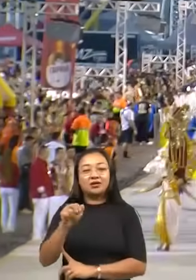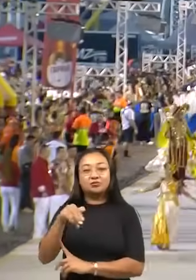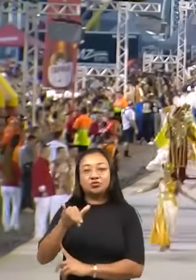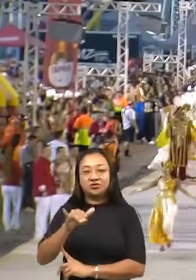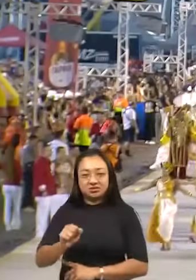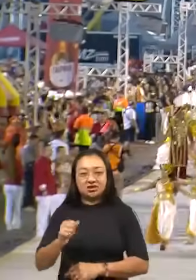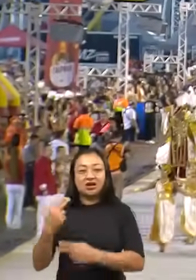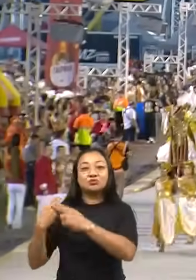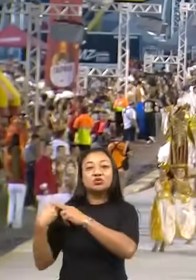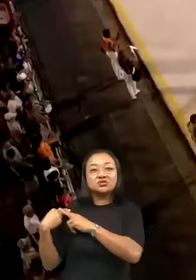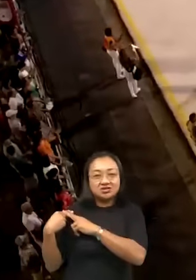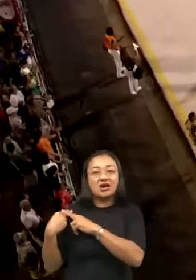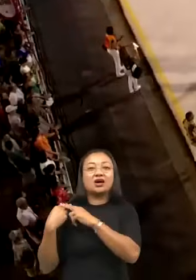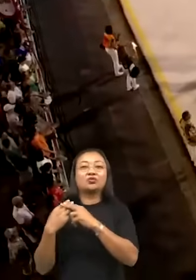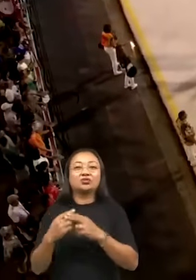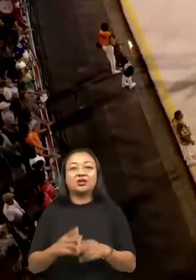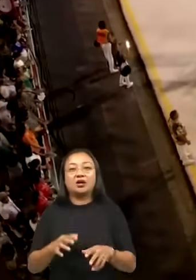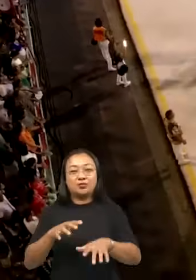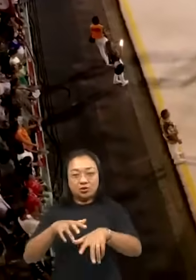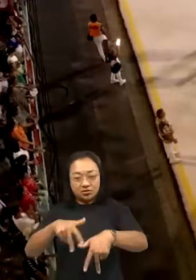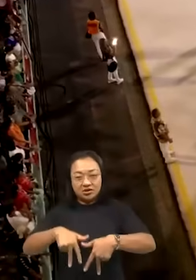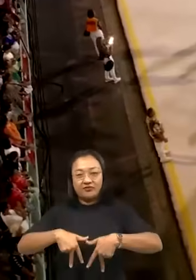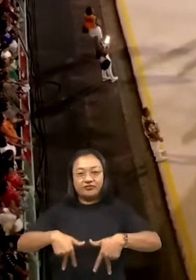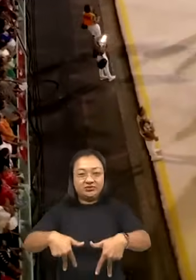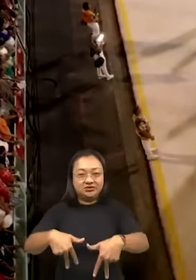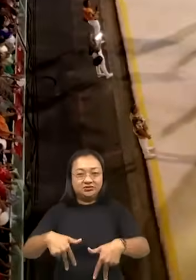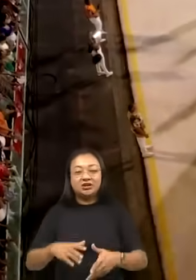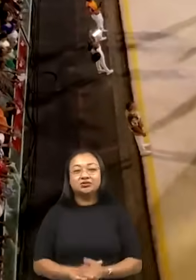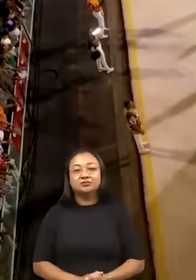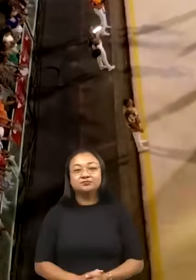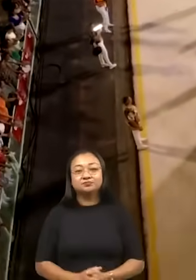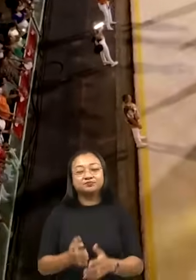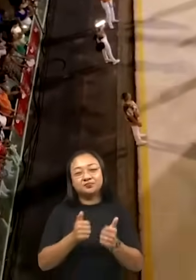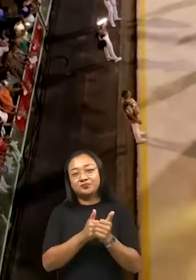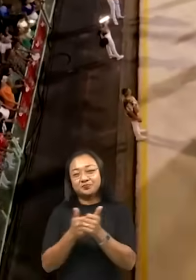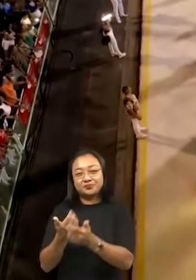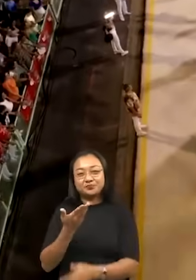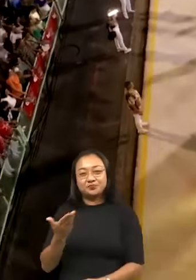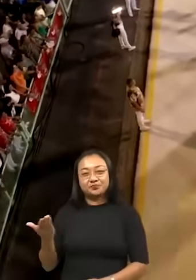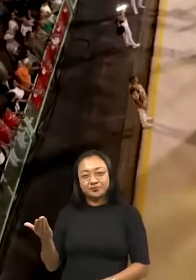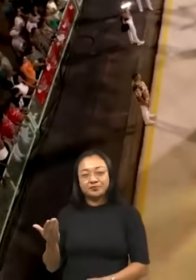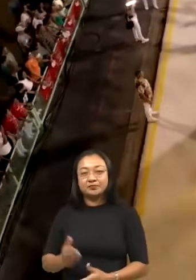comissão, o Maico Muniz e a Kayle Lobo. Vamos acompanhar.